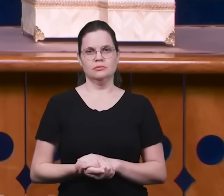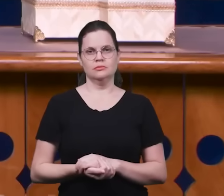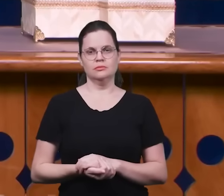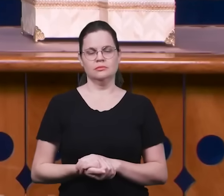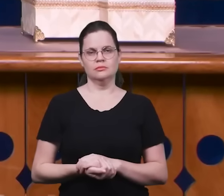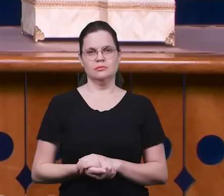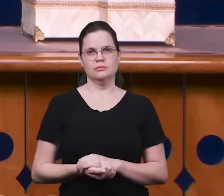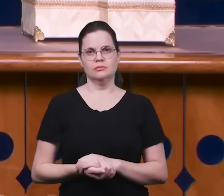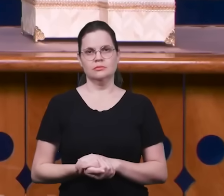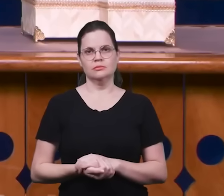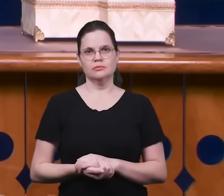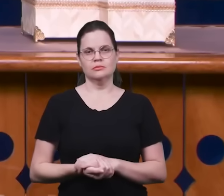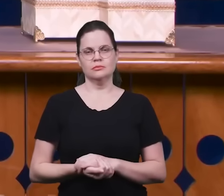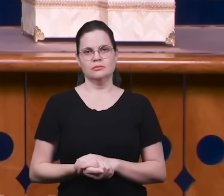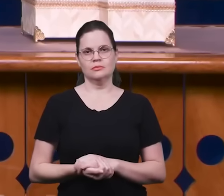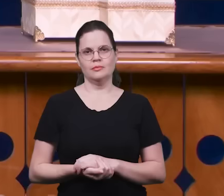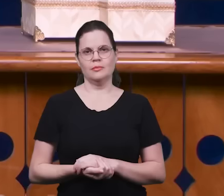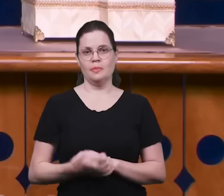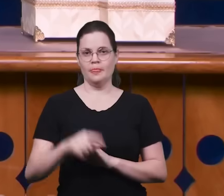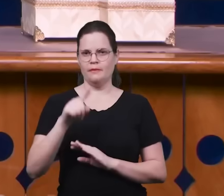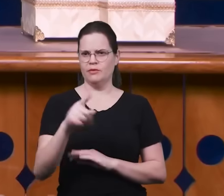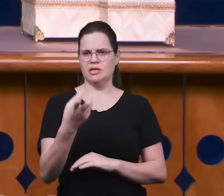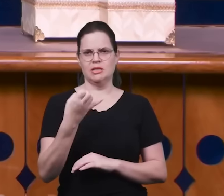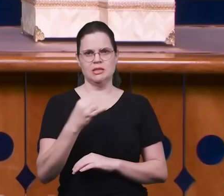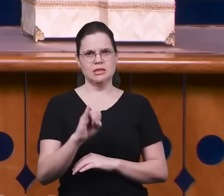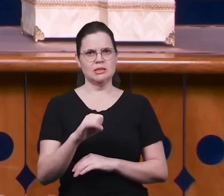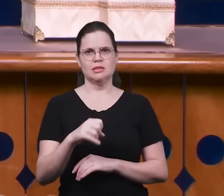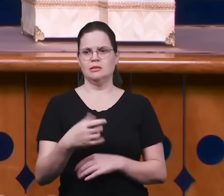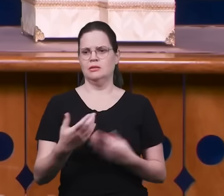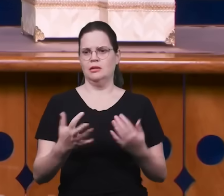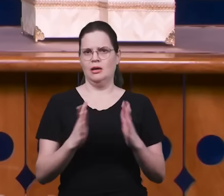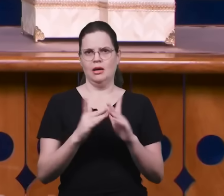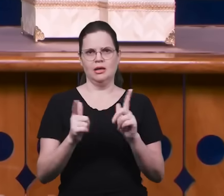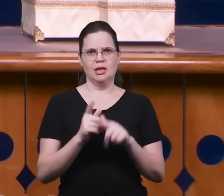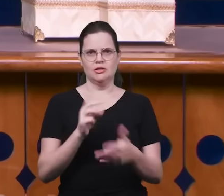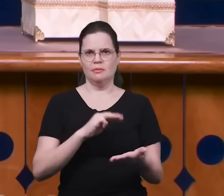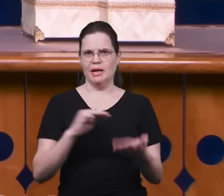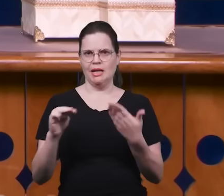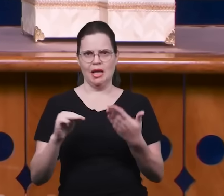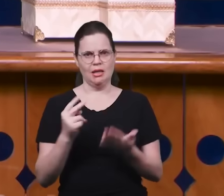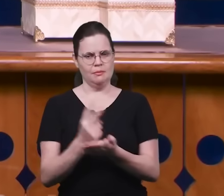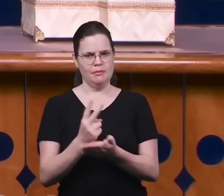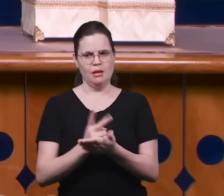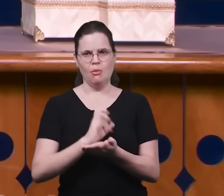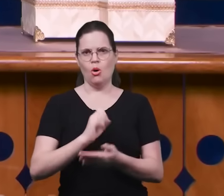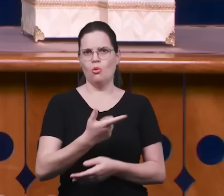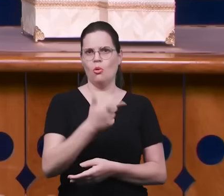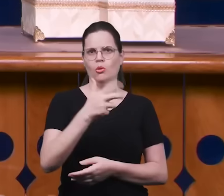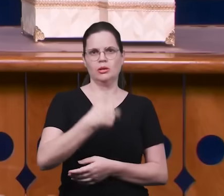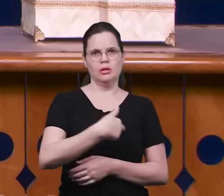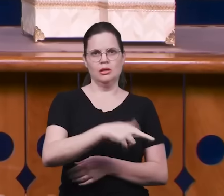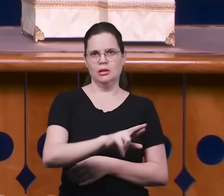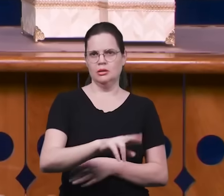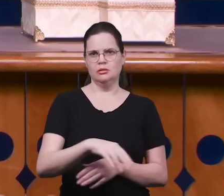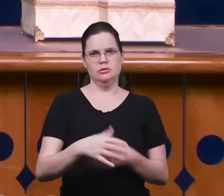independente da sua religião, do seu grupo evangélico